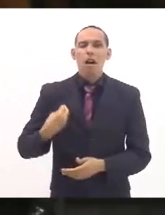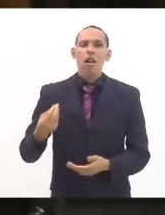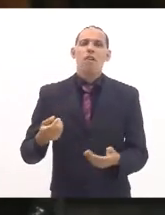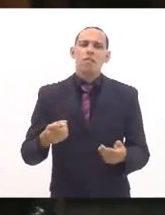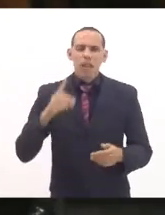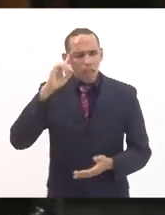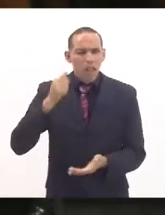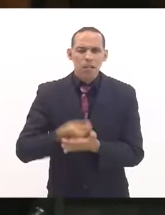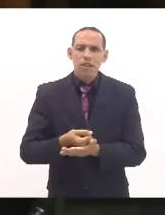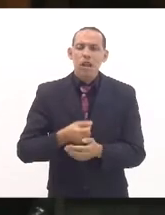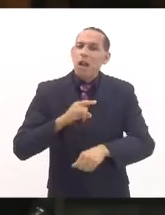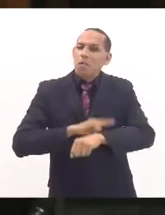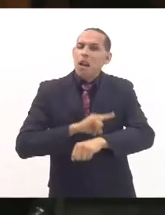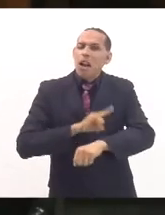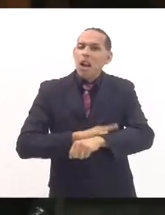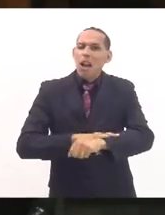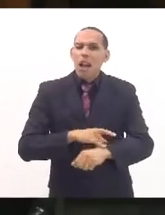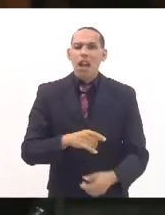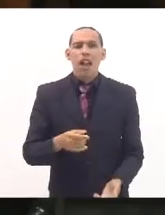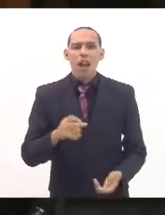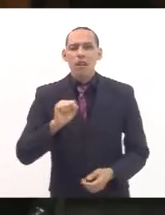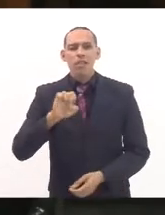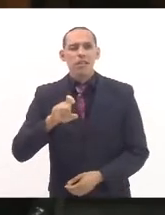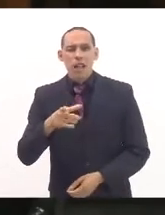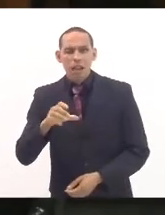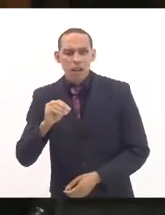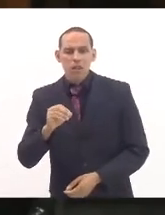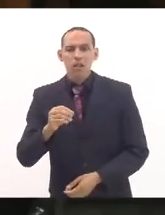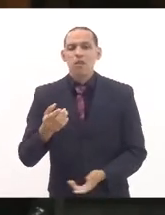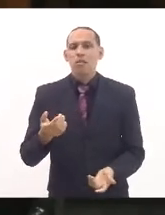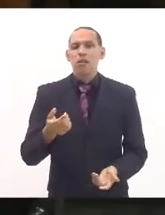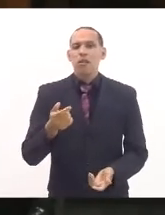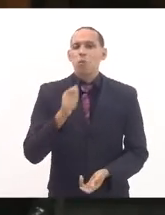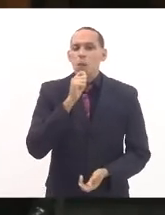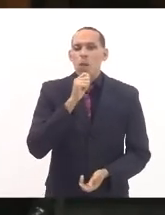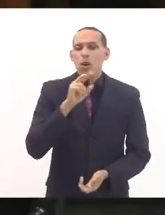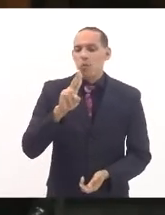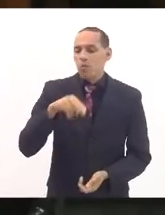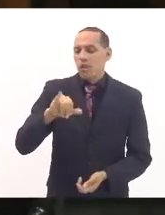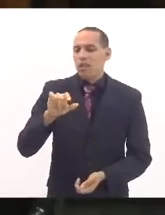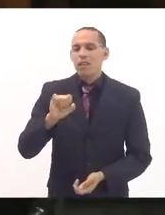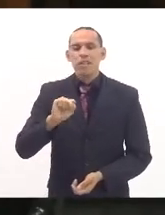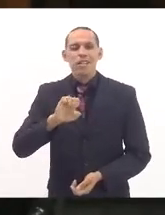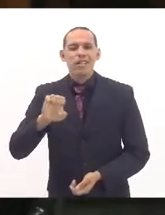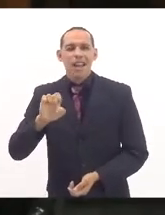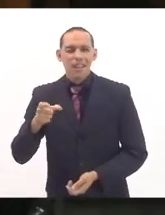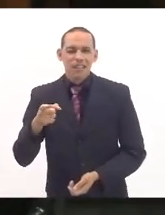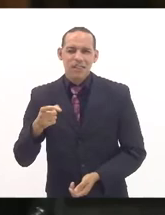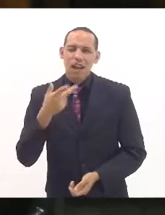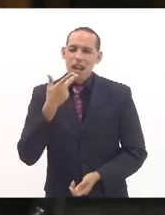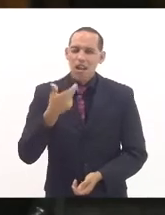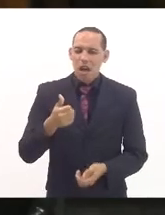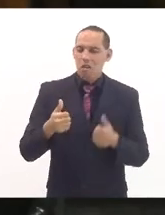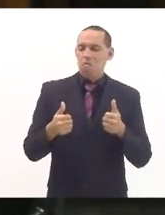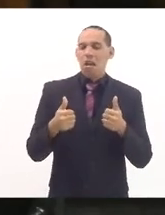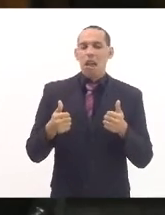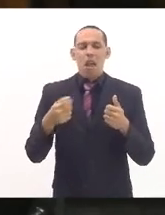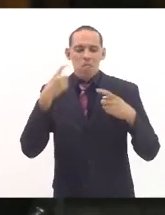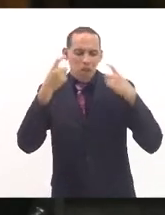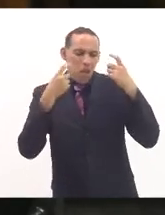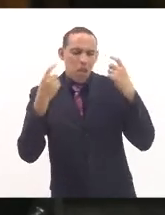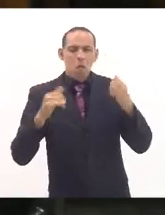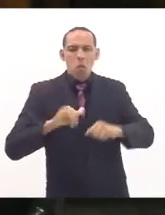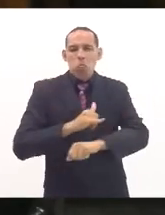pregam banheiro unissex, deputada Alana. Os mesmos que pregam banheiro unissex quer vir para cá, né, dar um de bom moço, sendo que está preocupado com a